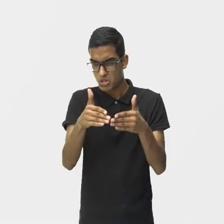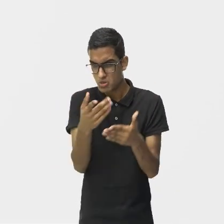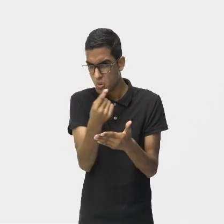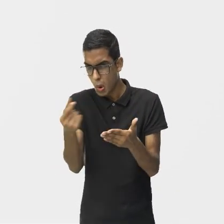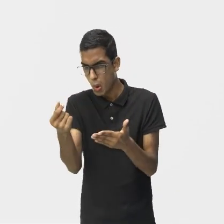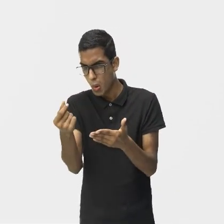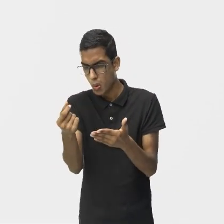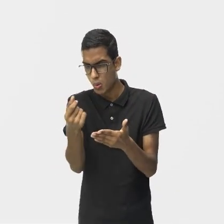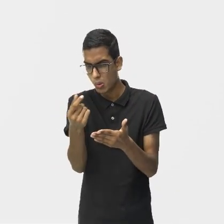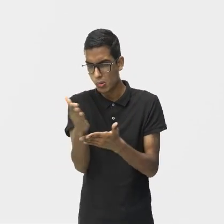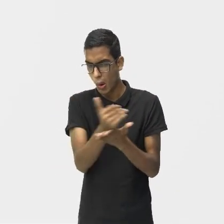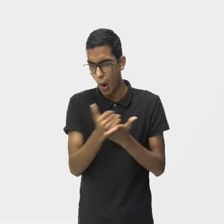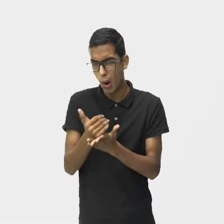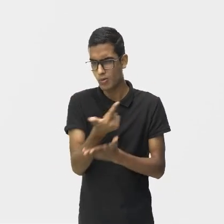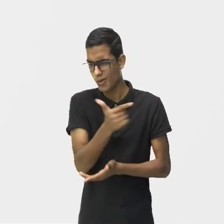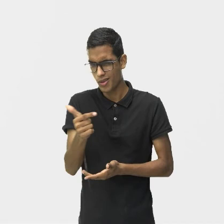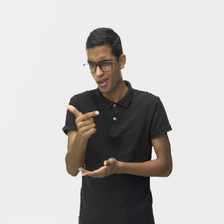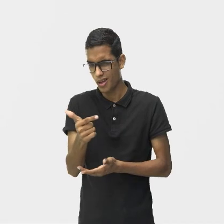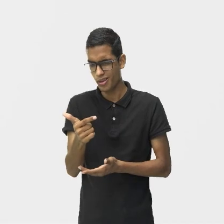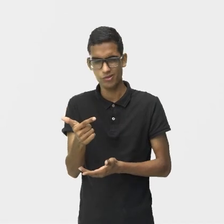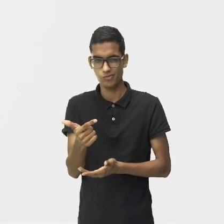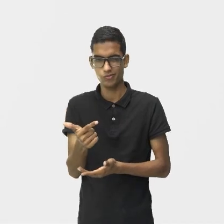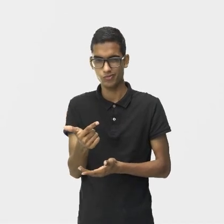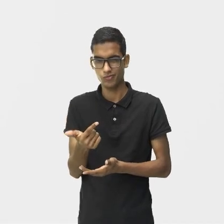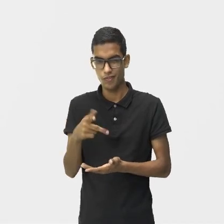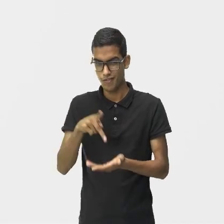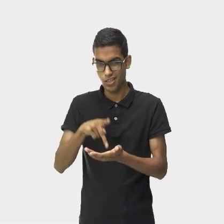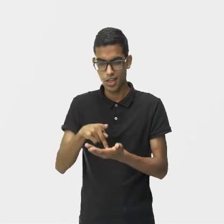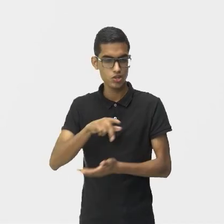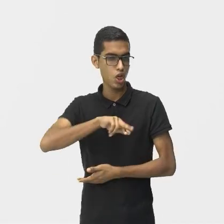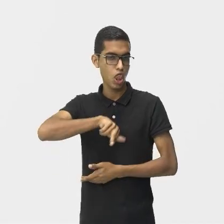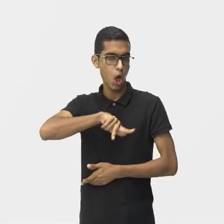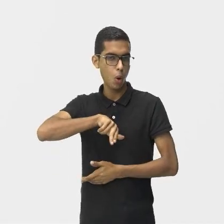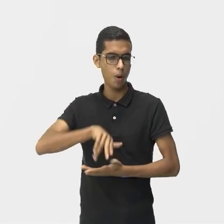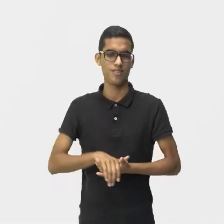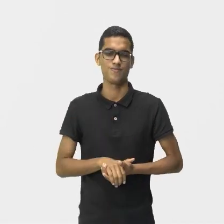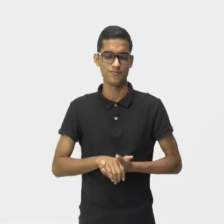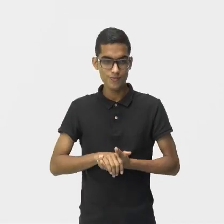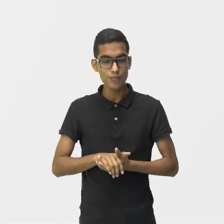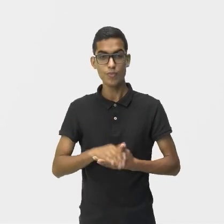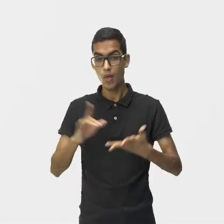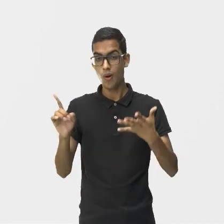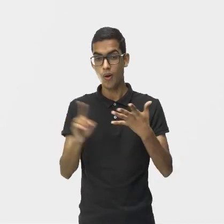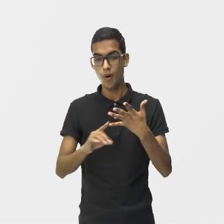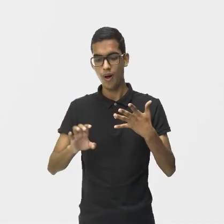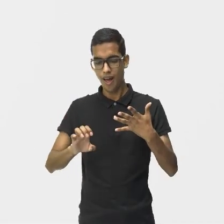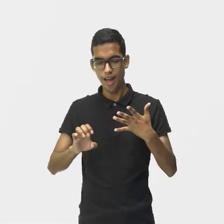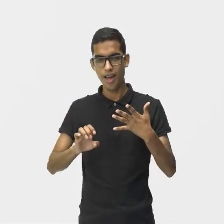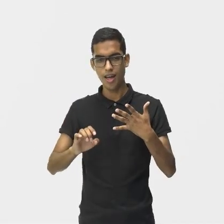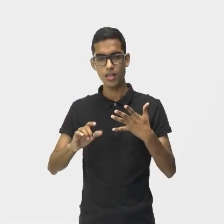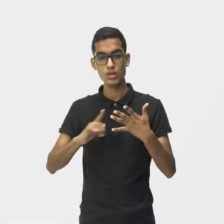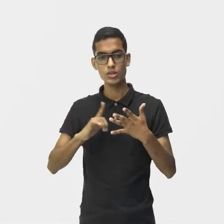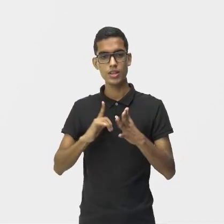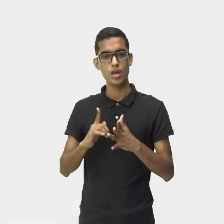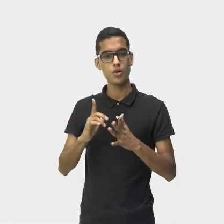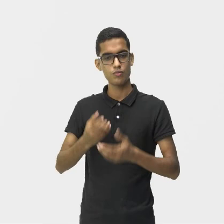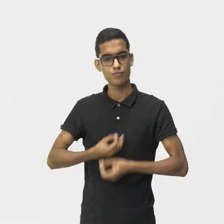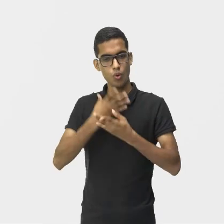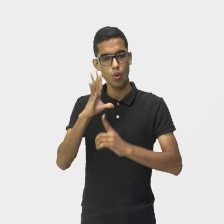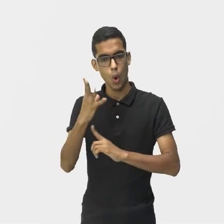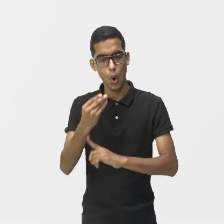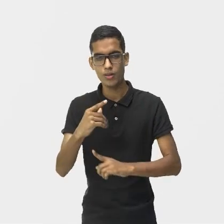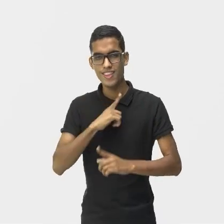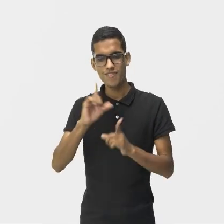produção artística com a indústria cultural, ela é com finalidade de lucro. Então, a nossa letra